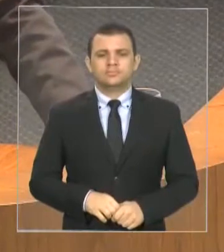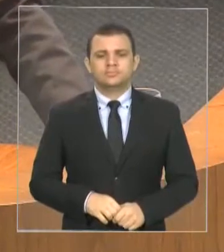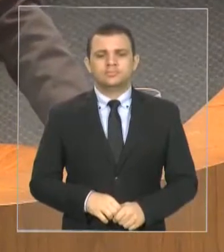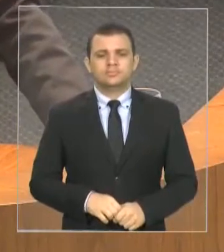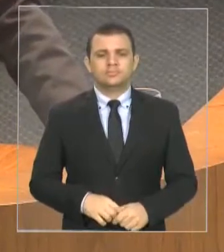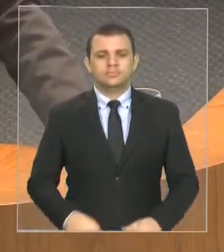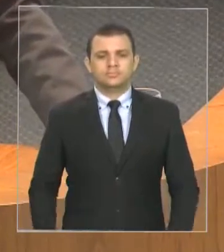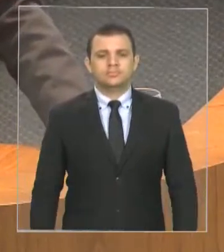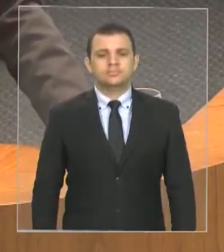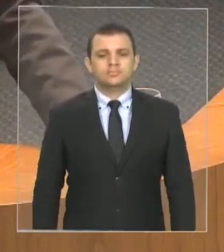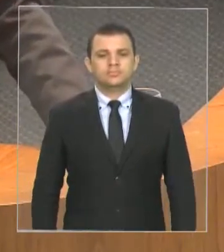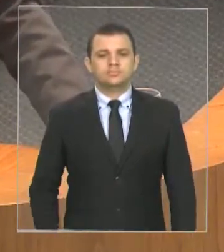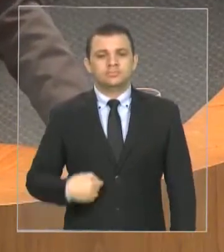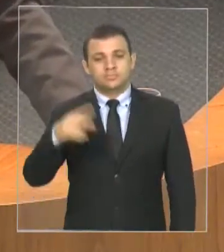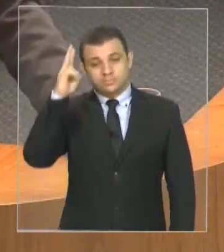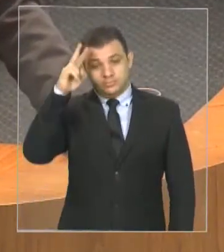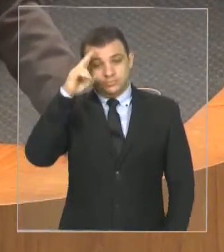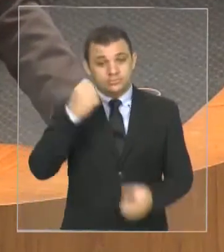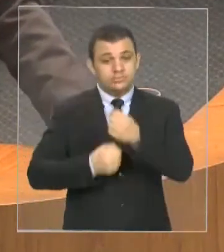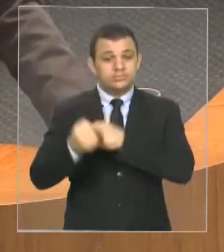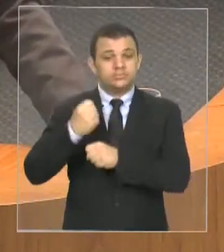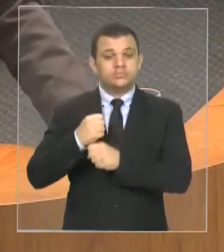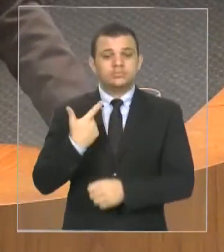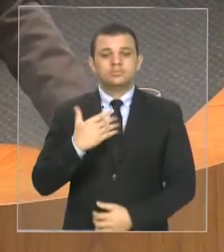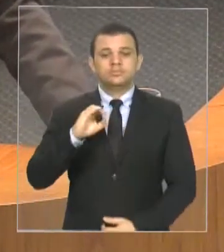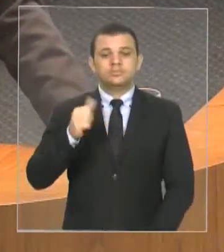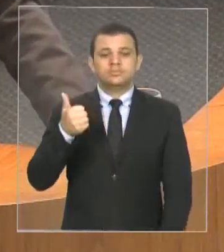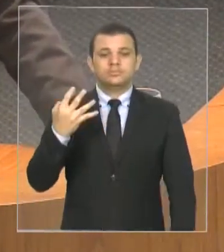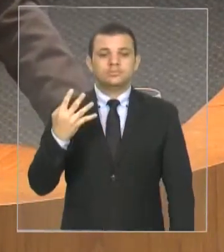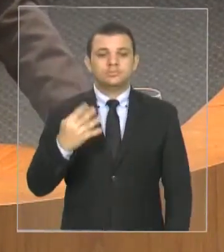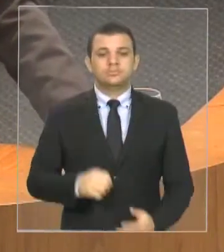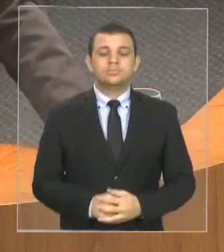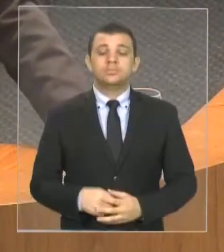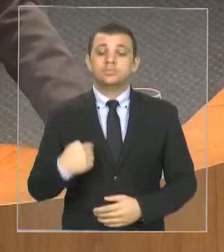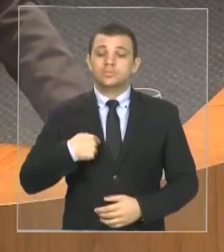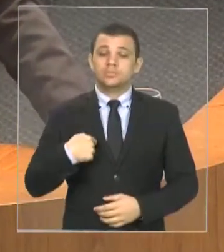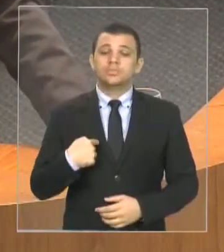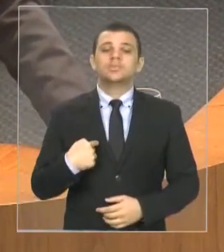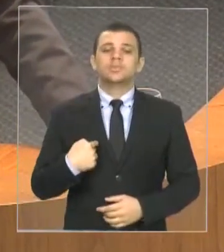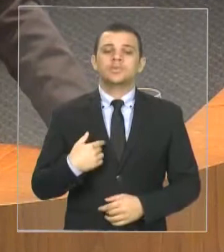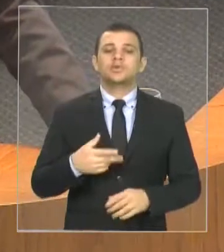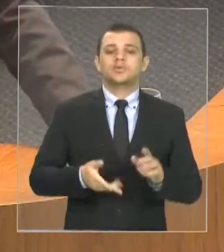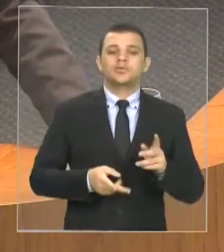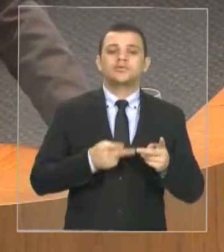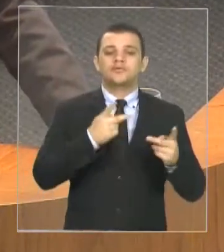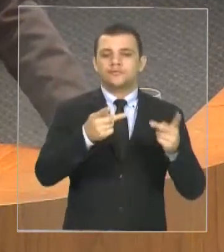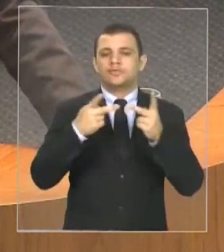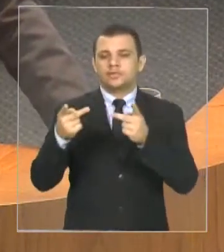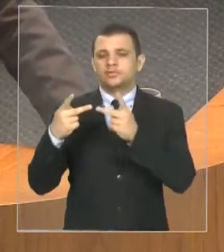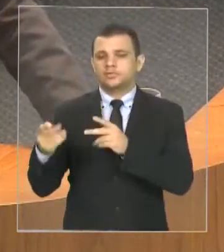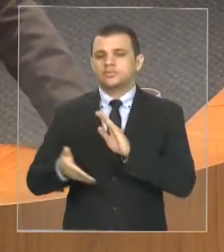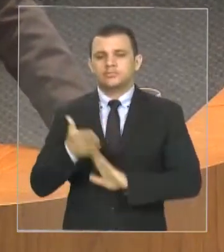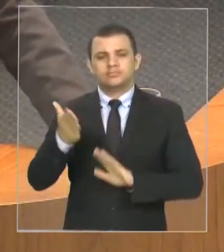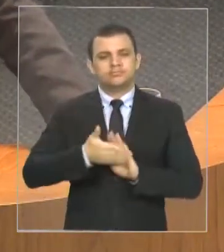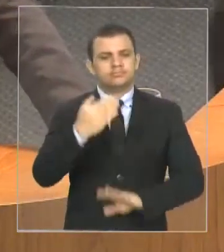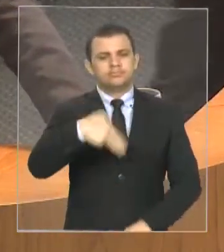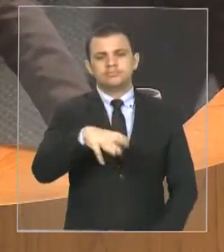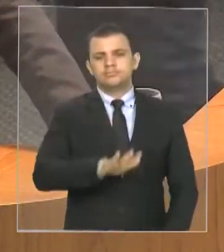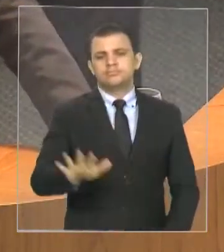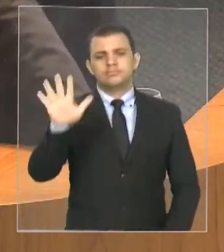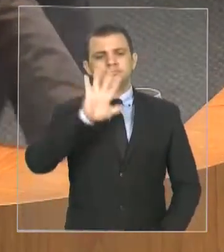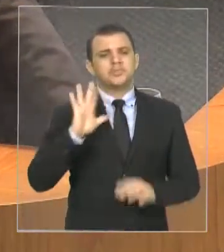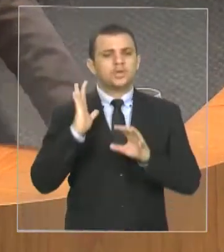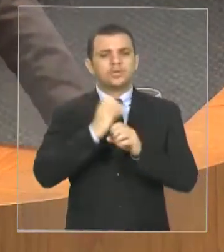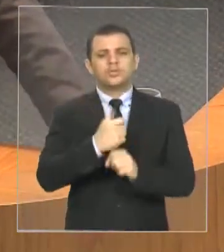Eu quero me reportar ao ano de 2014, quando eu percorri o estado do Maranhão, percorri mais de 20 cidades, mais de 20 mil